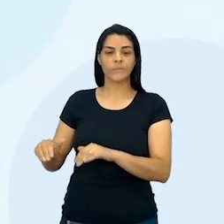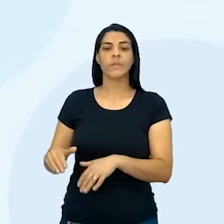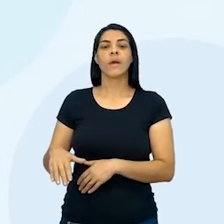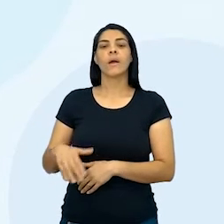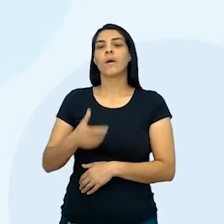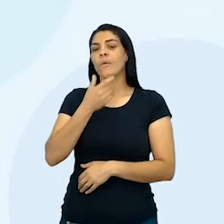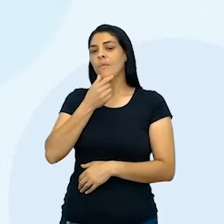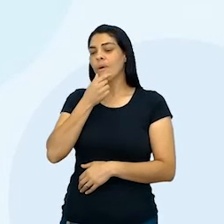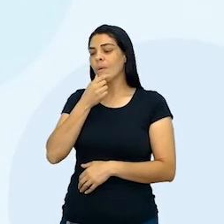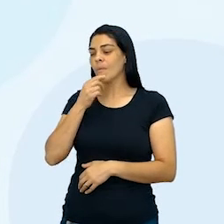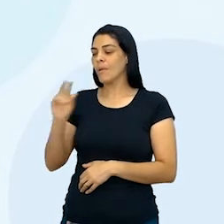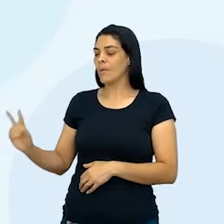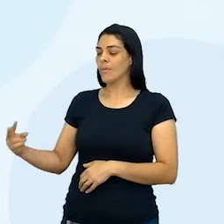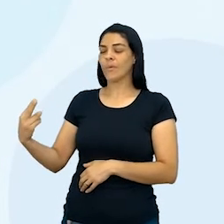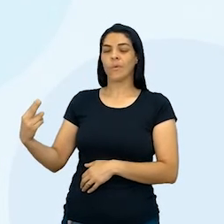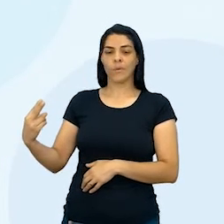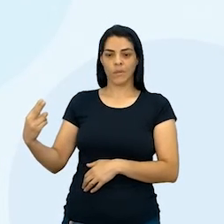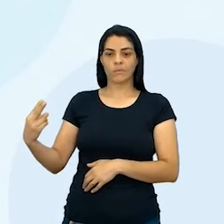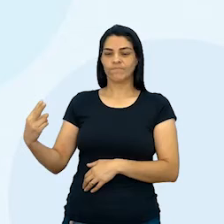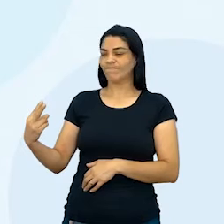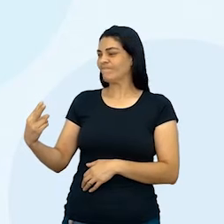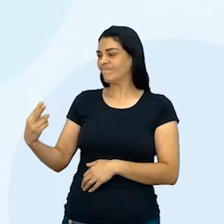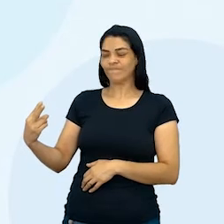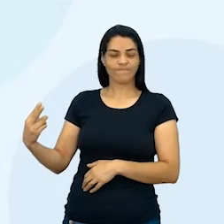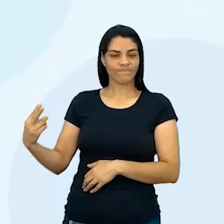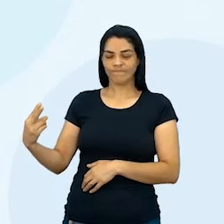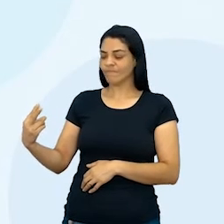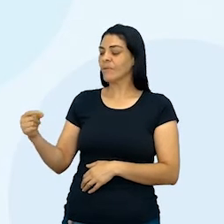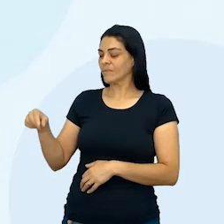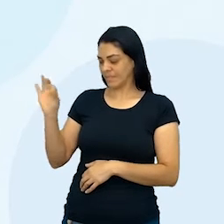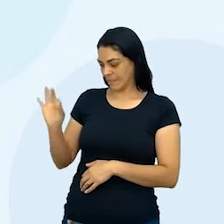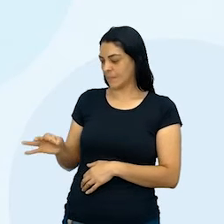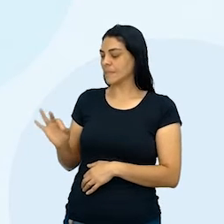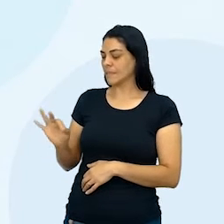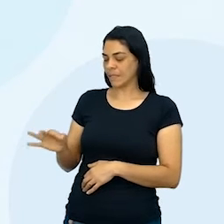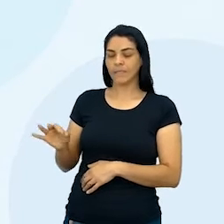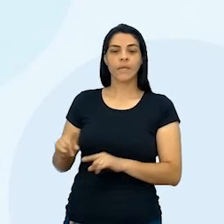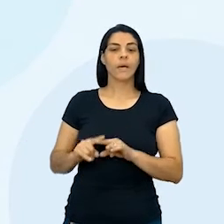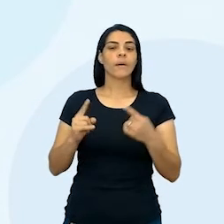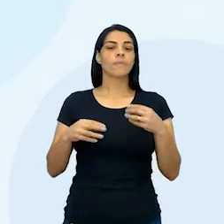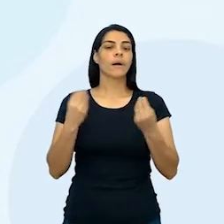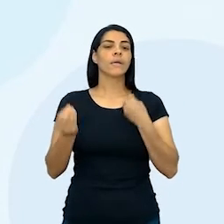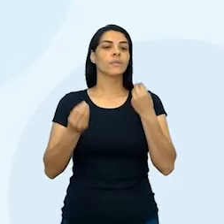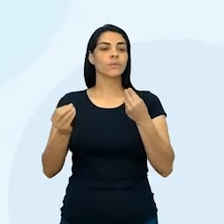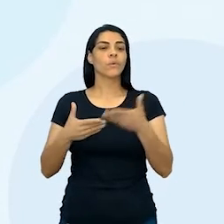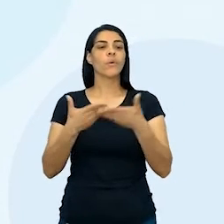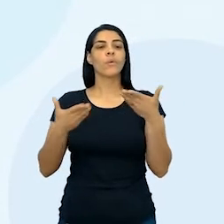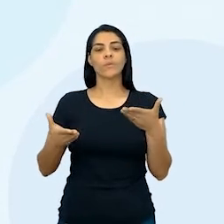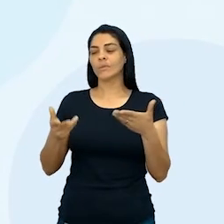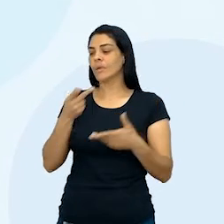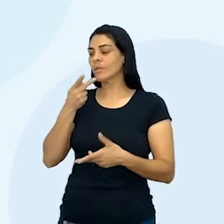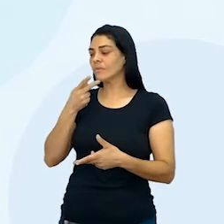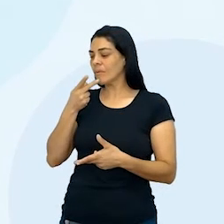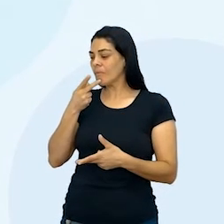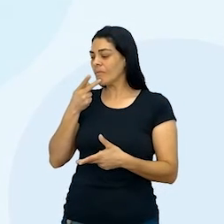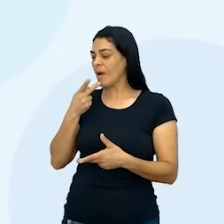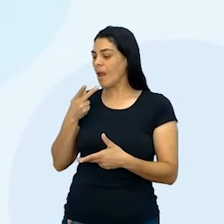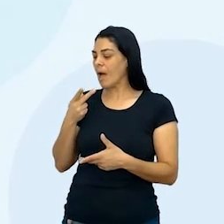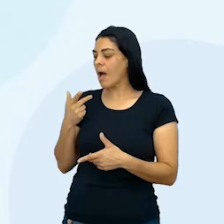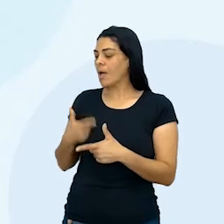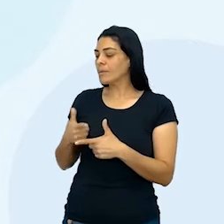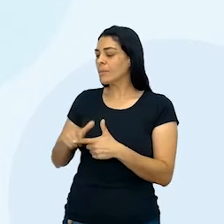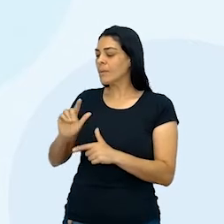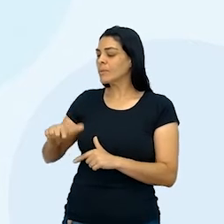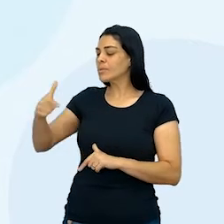para a Tina e lentamente acenou com a cabeça. Você está certa. Mas como é que podemos dizer o problema de outra forma que